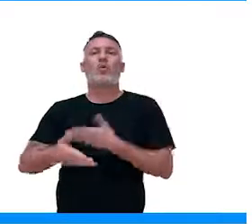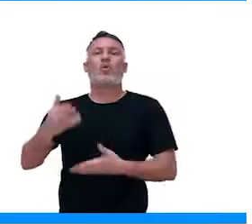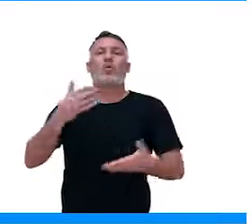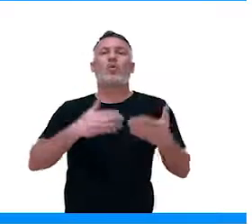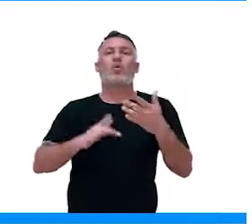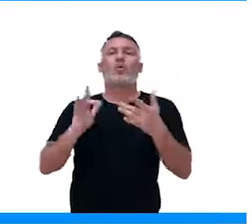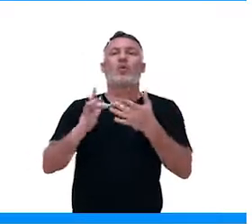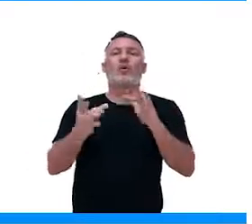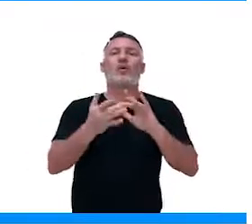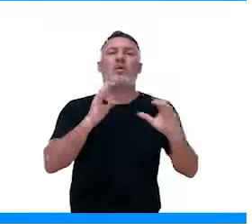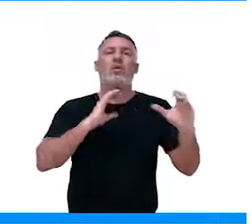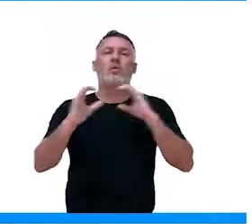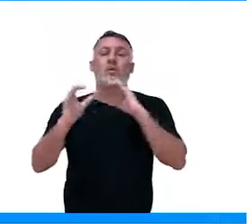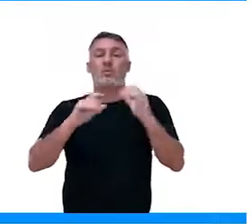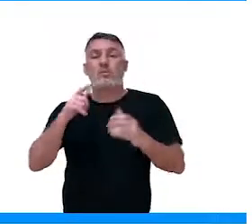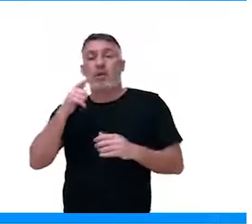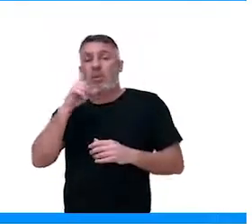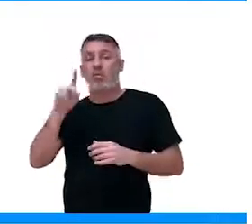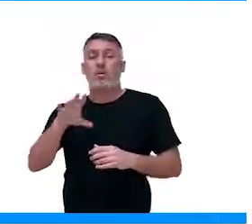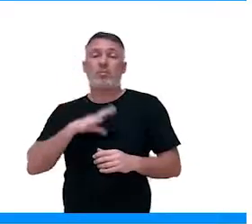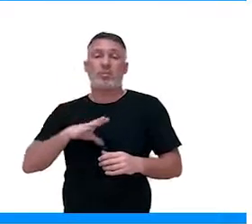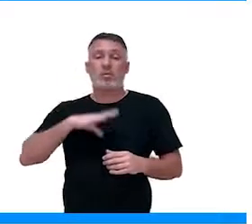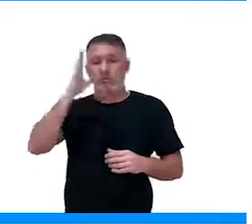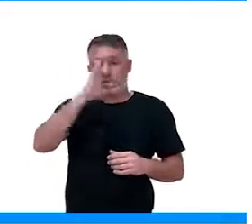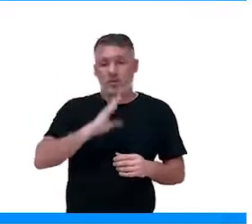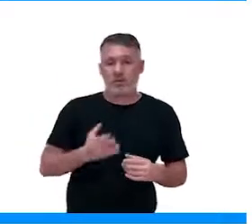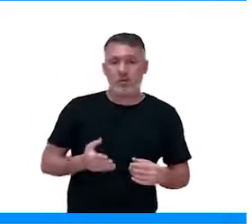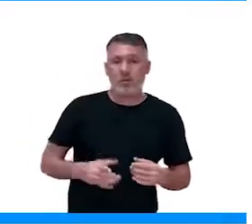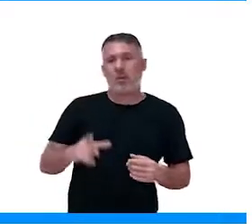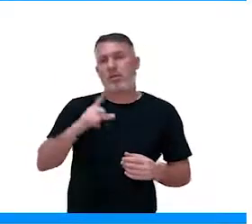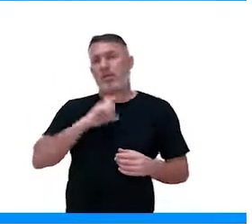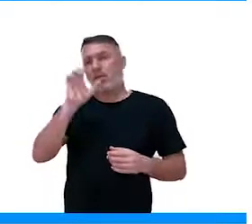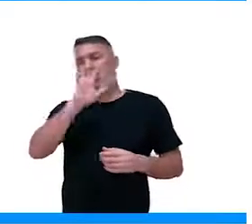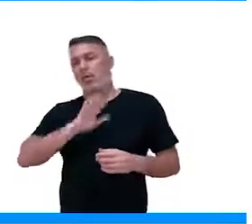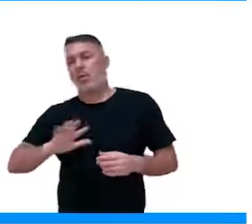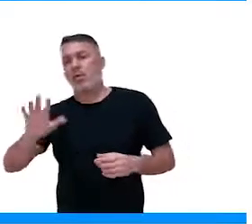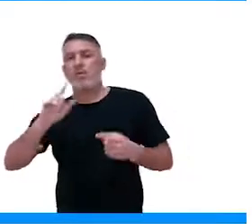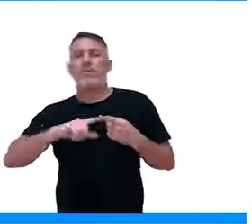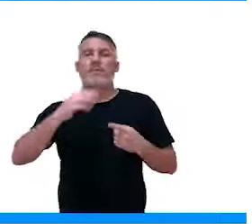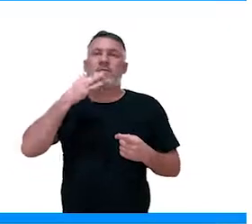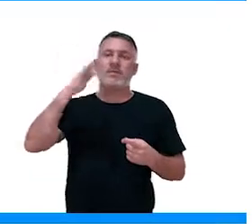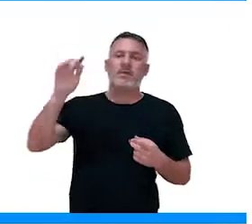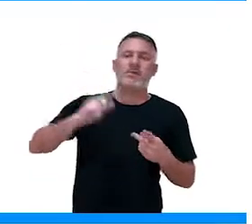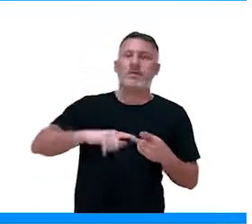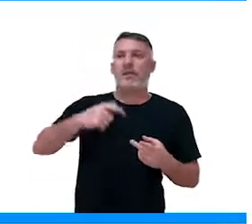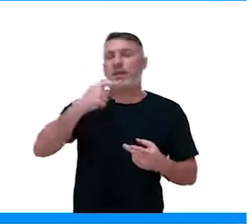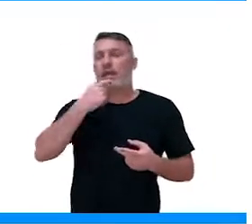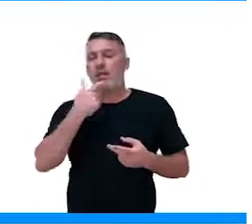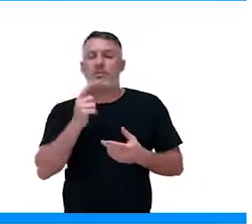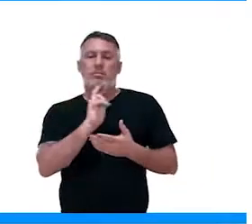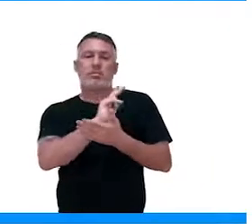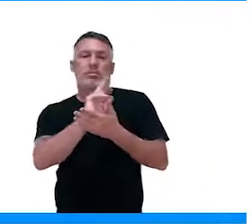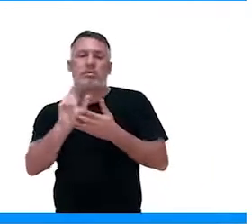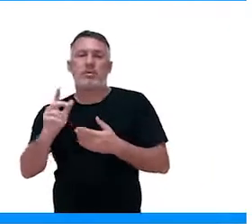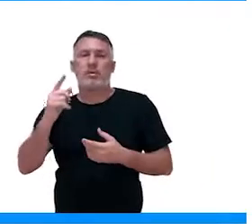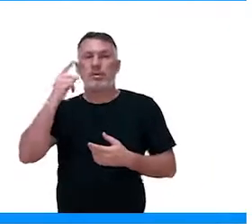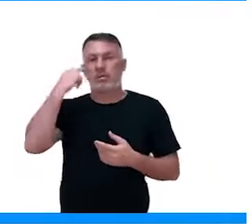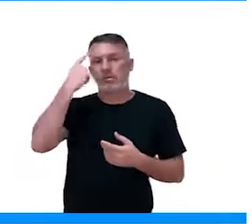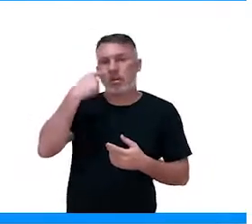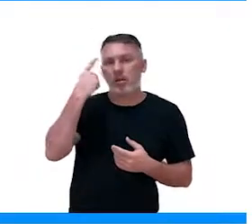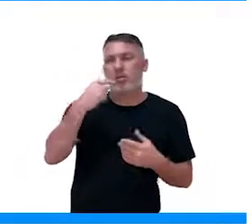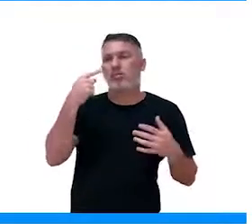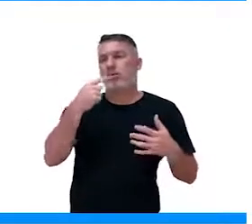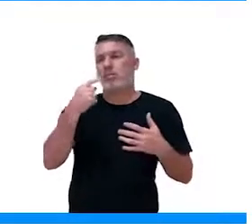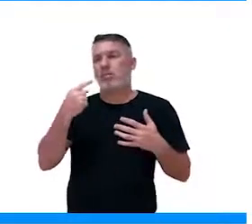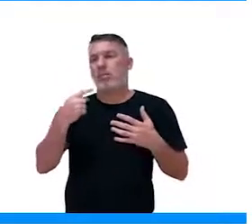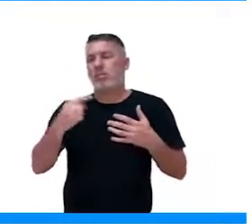agora, estou me comunicando através da língua, o português brasileiro. E a gente tem o português europeu, o francês, o inglês, né? O